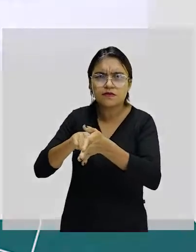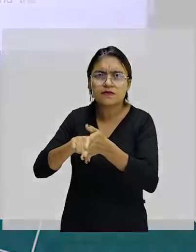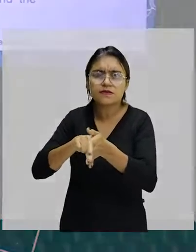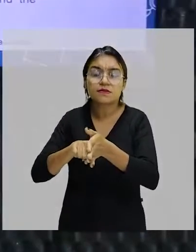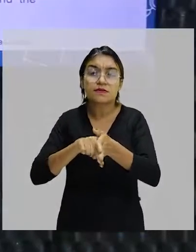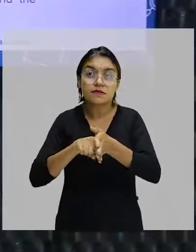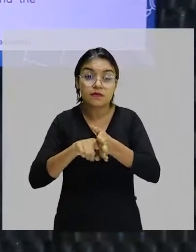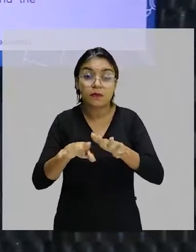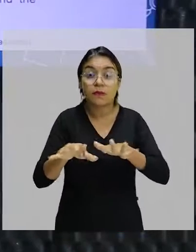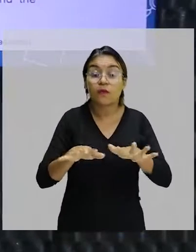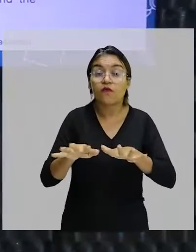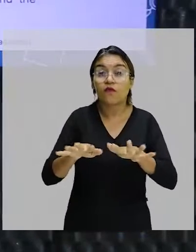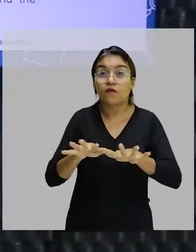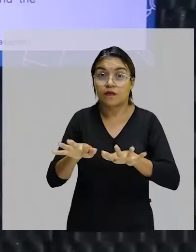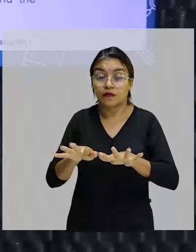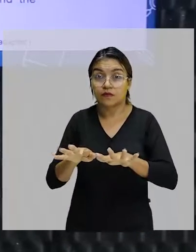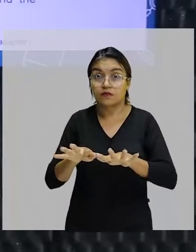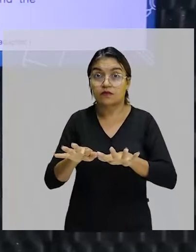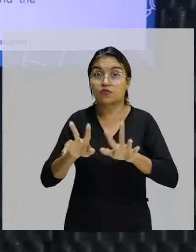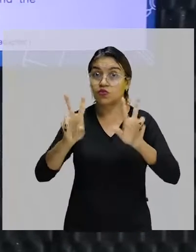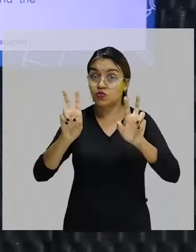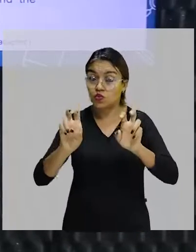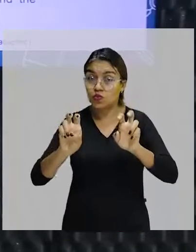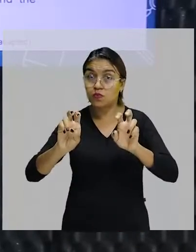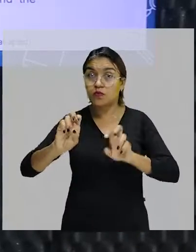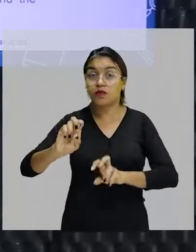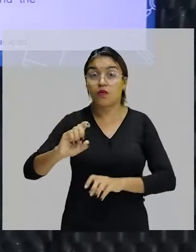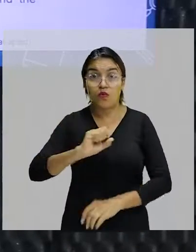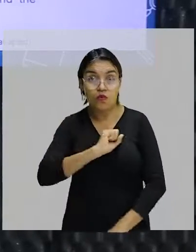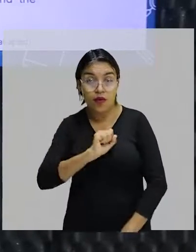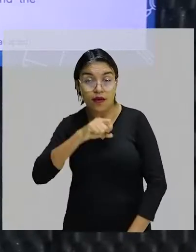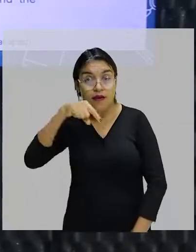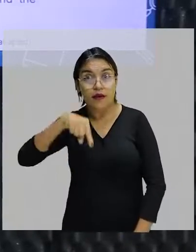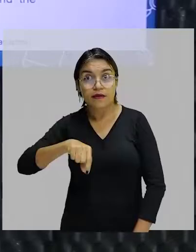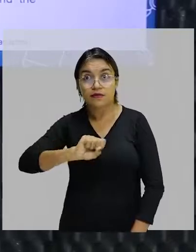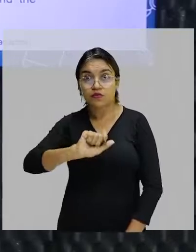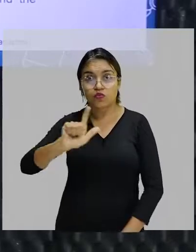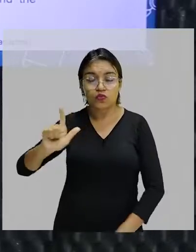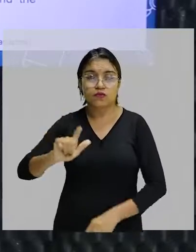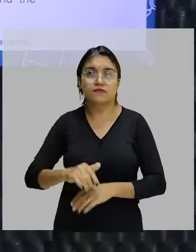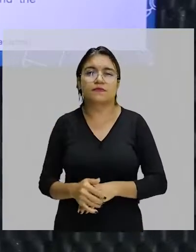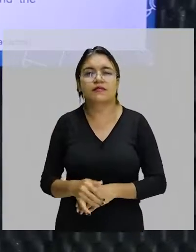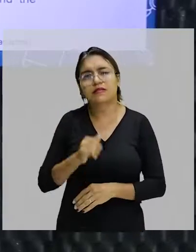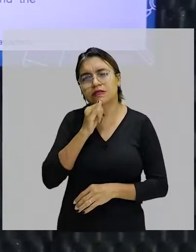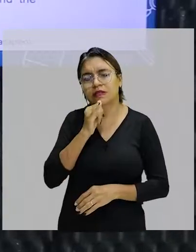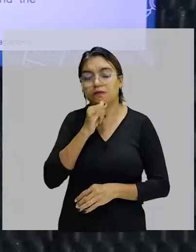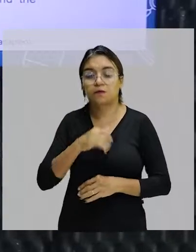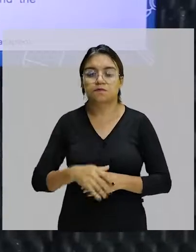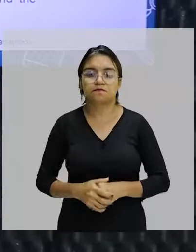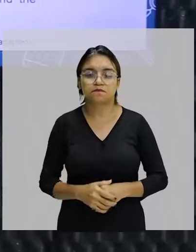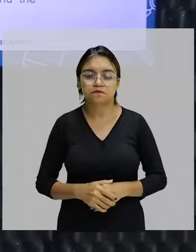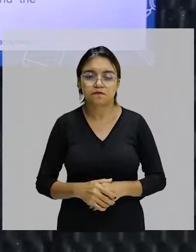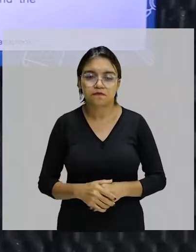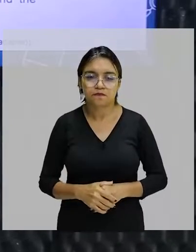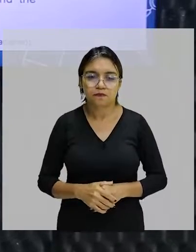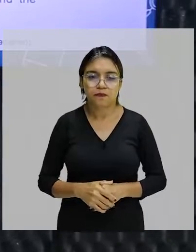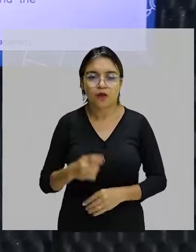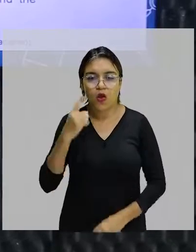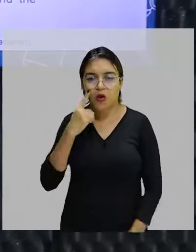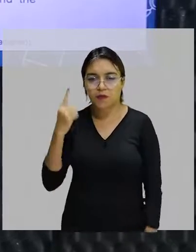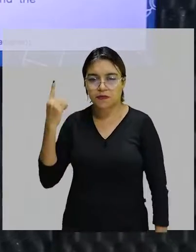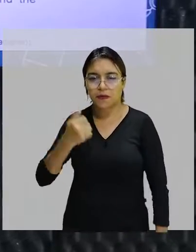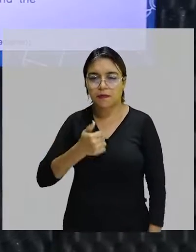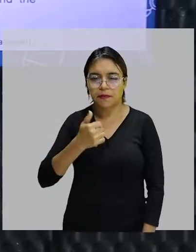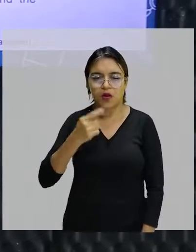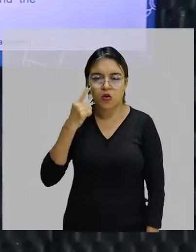esse movimento e sobre a presença do reggae aqui na região. Algumas das teorias incluem, por exemplo, primeiro, the number